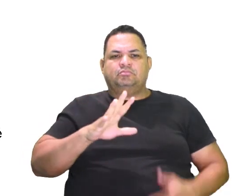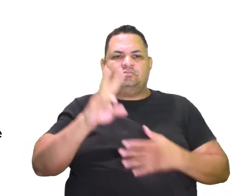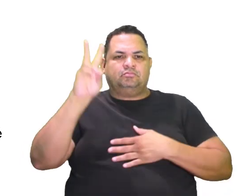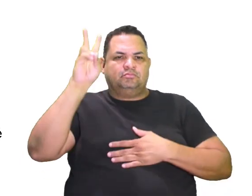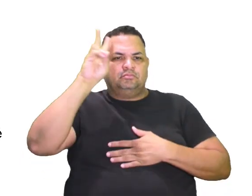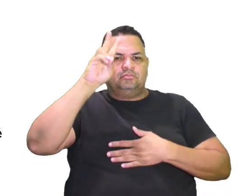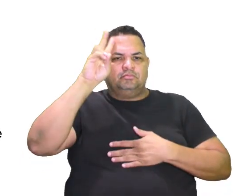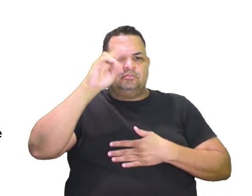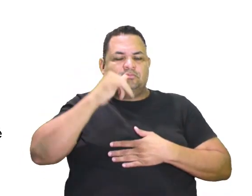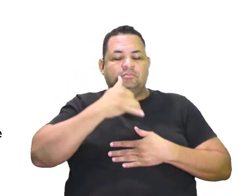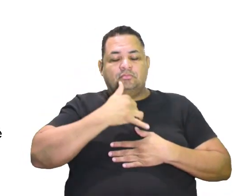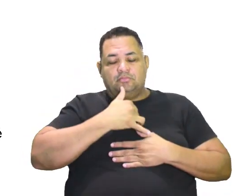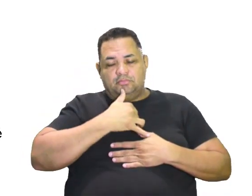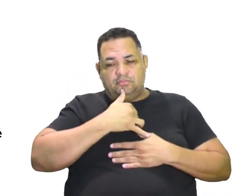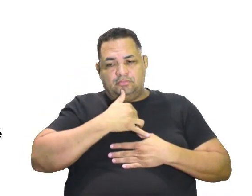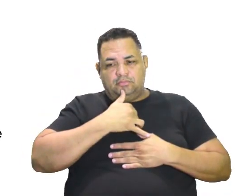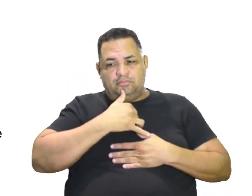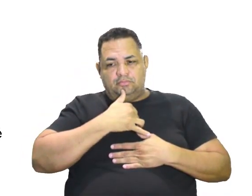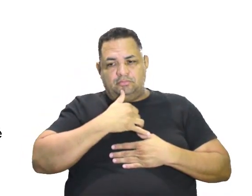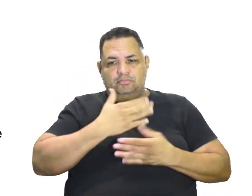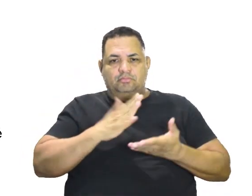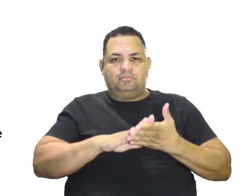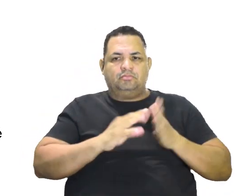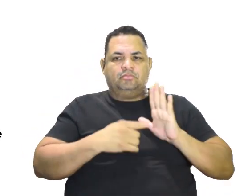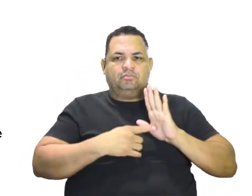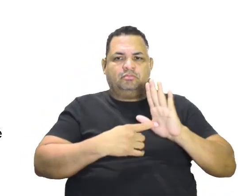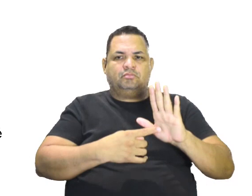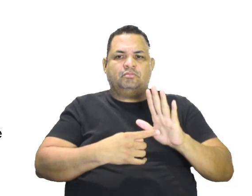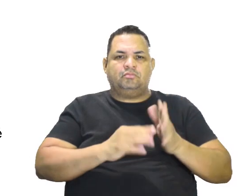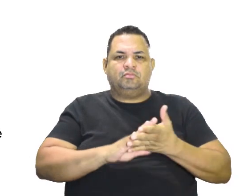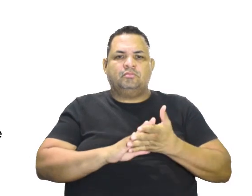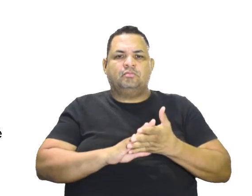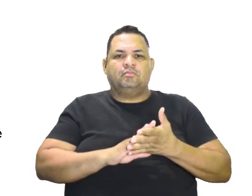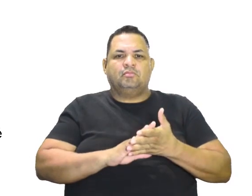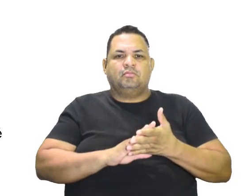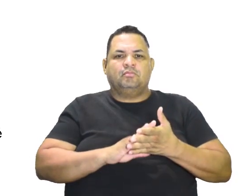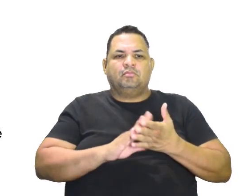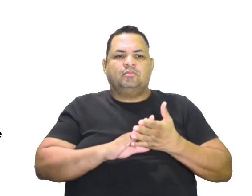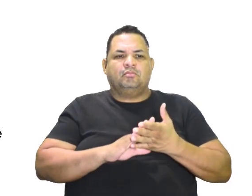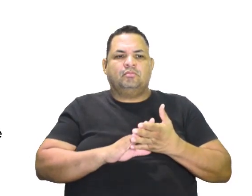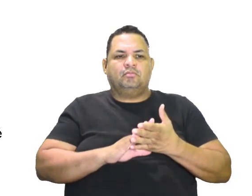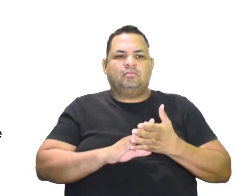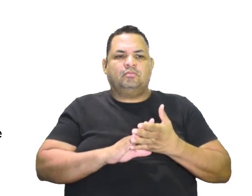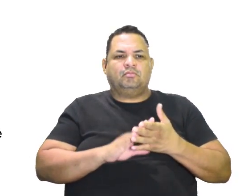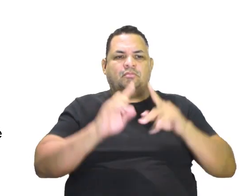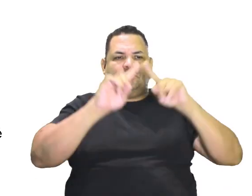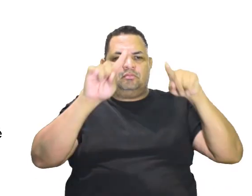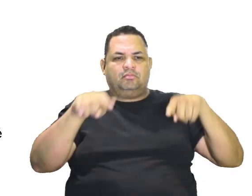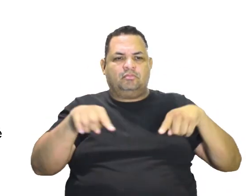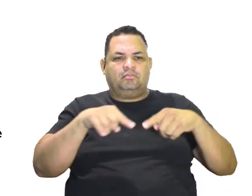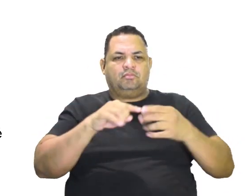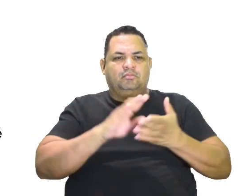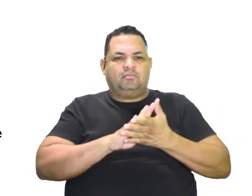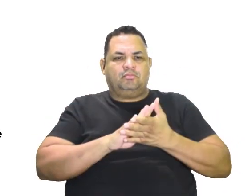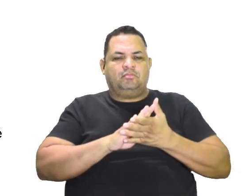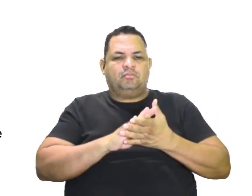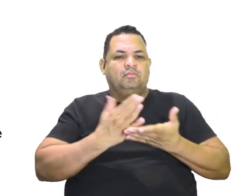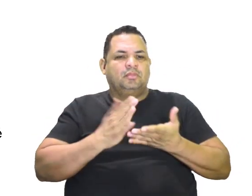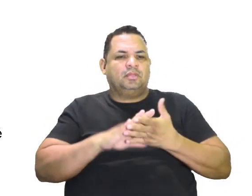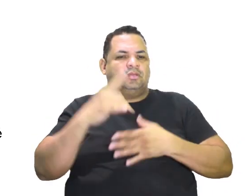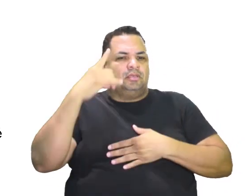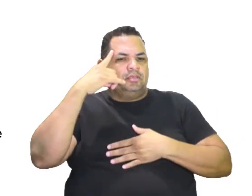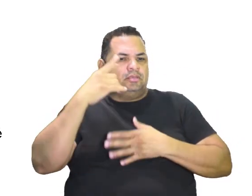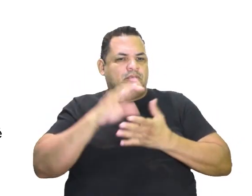história aqui é uma história triste, eu vou mostrar aqui para vocês, né? A tela Moema inspira-se no